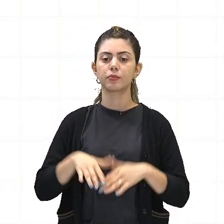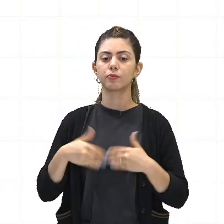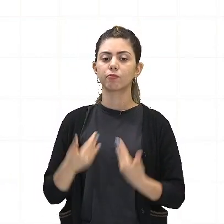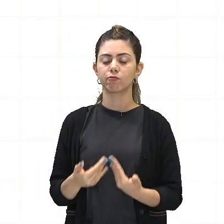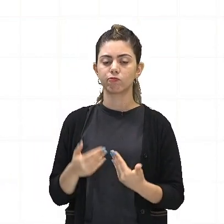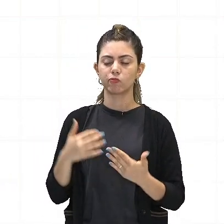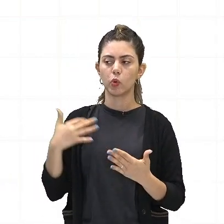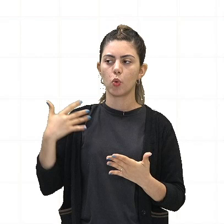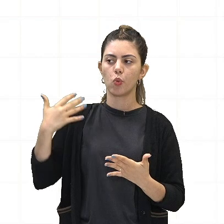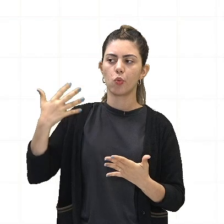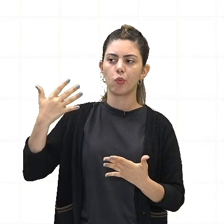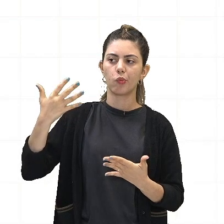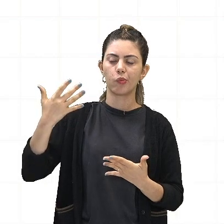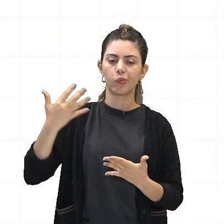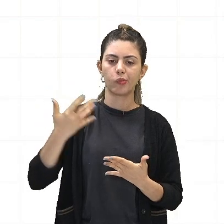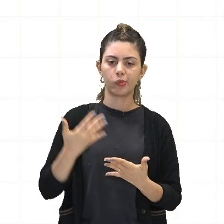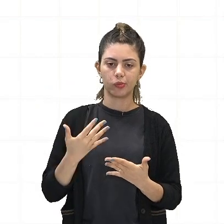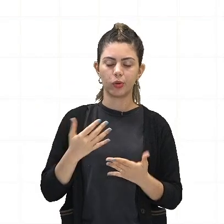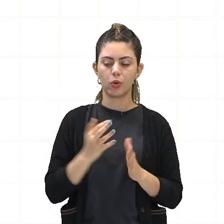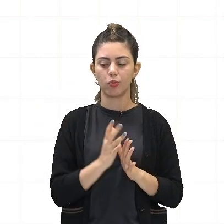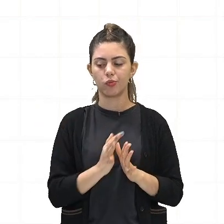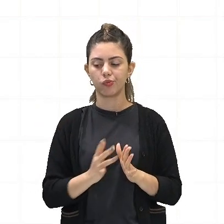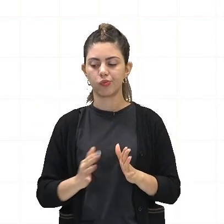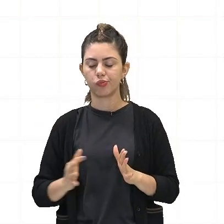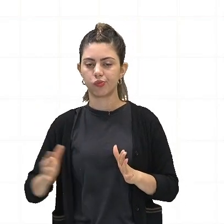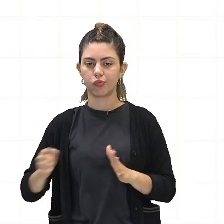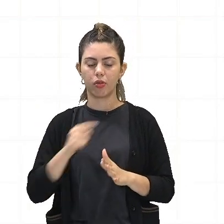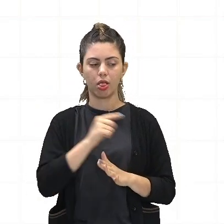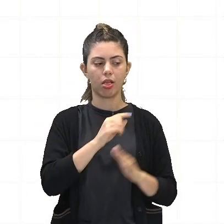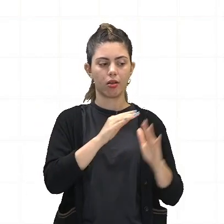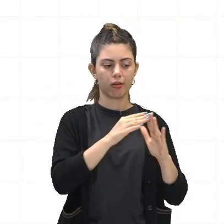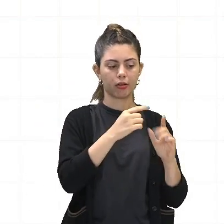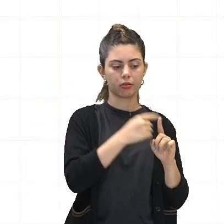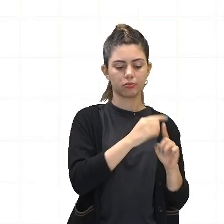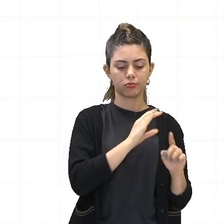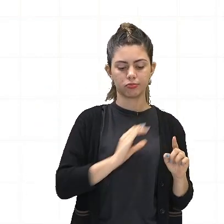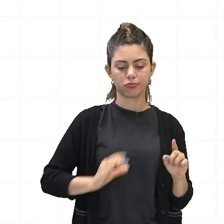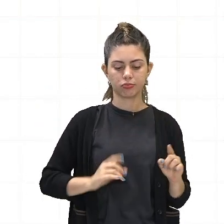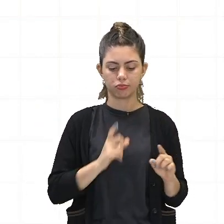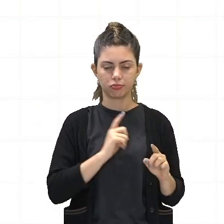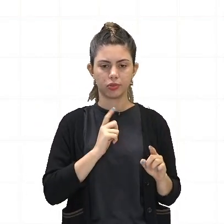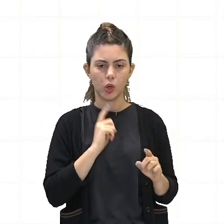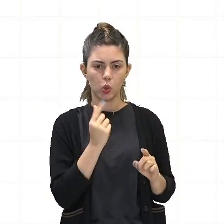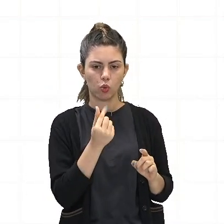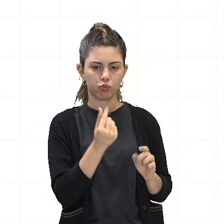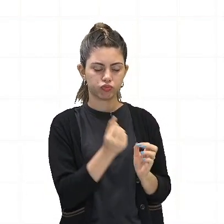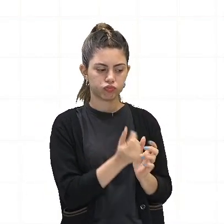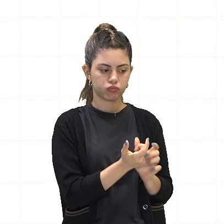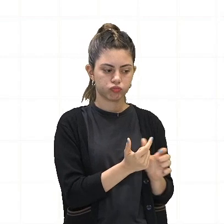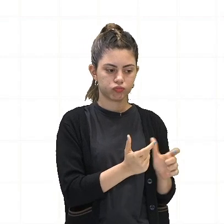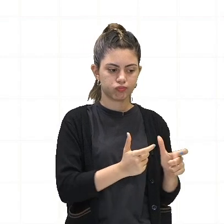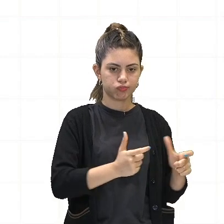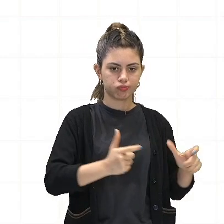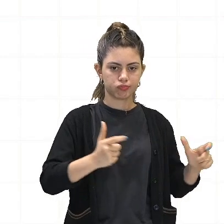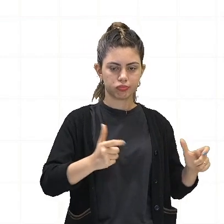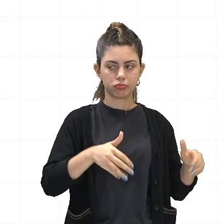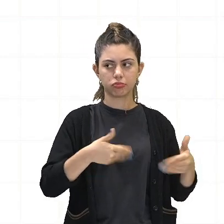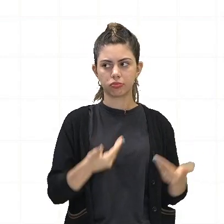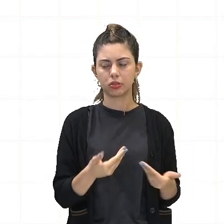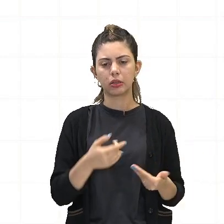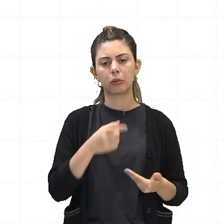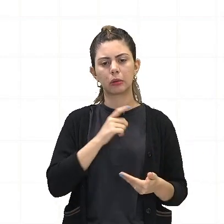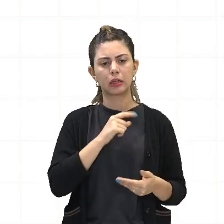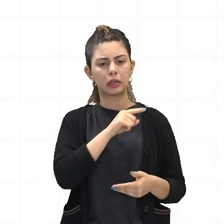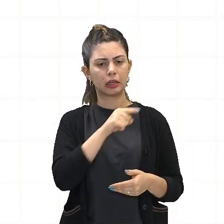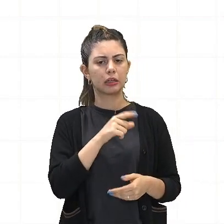os reformadores iniciem esse movimento. A gente vai ter o enriquecimento e luxo, que também vai